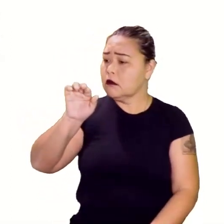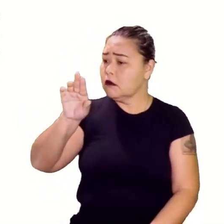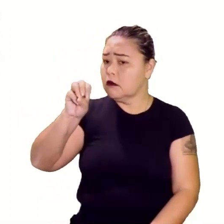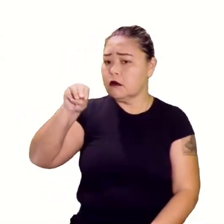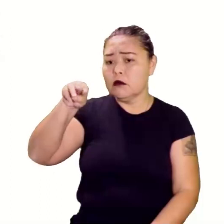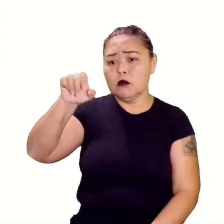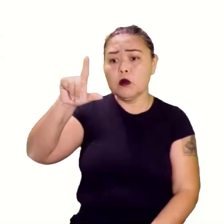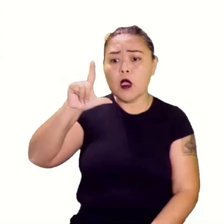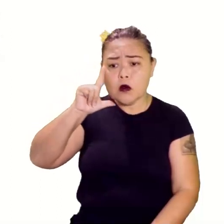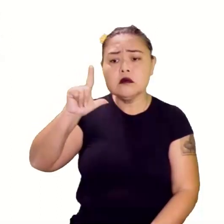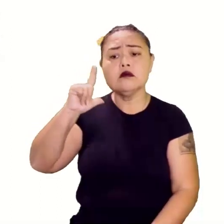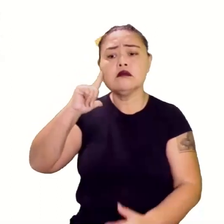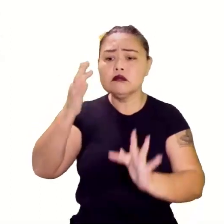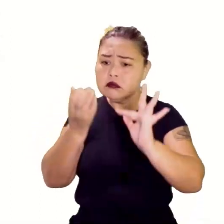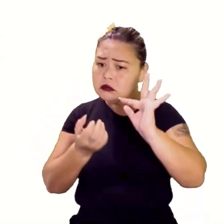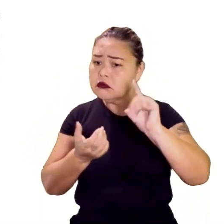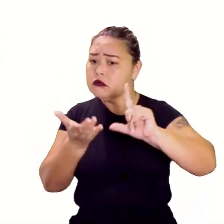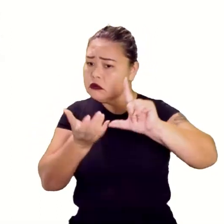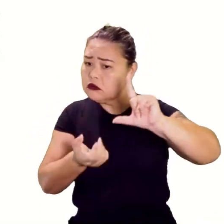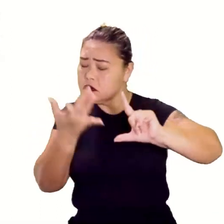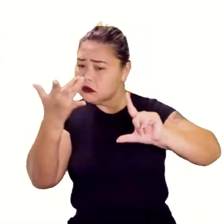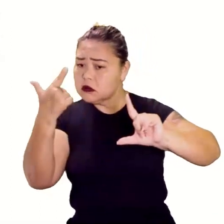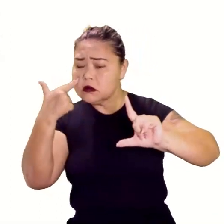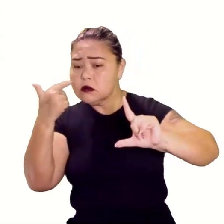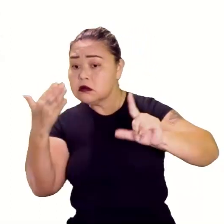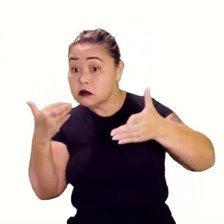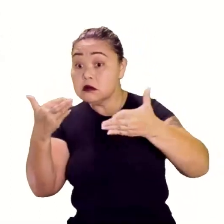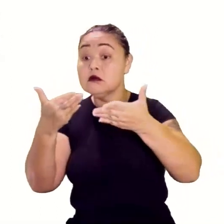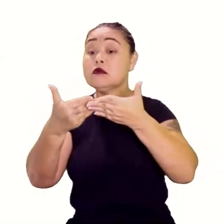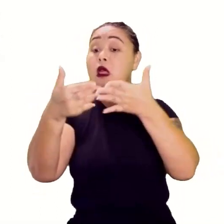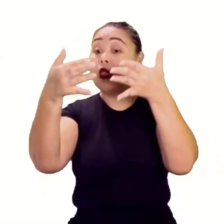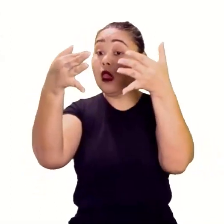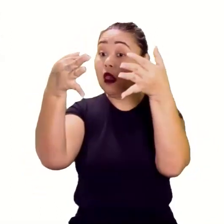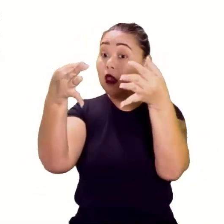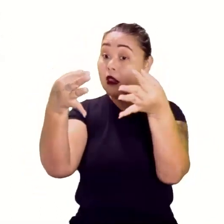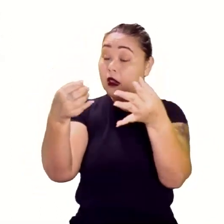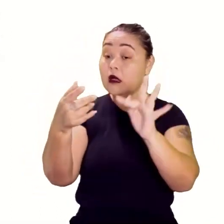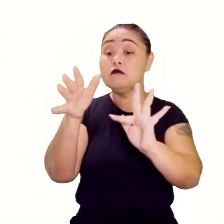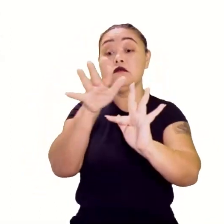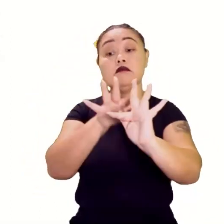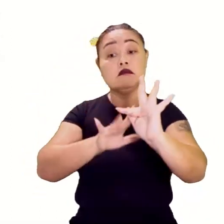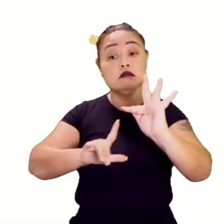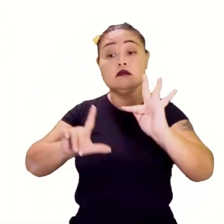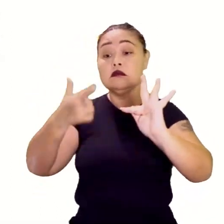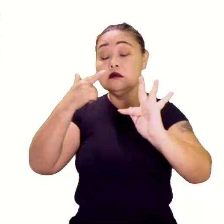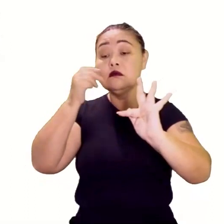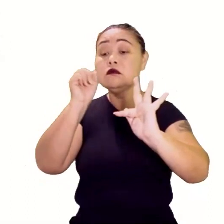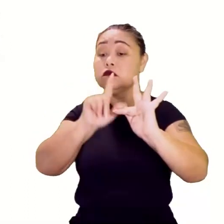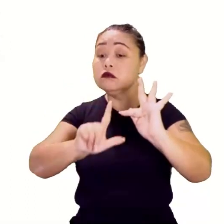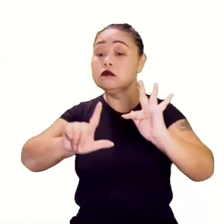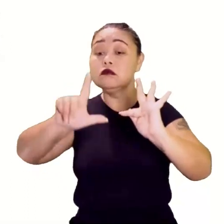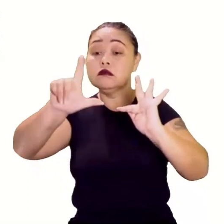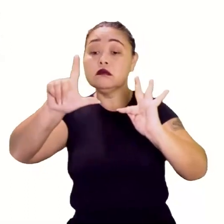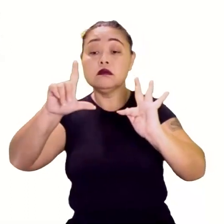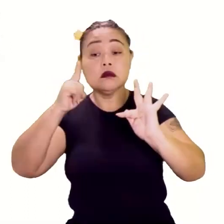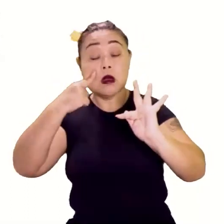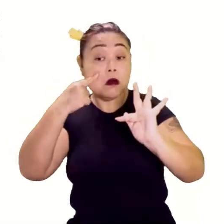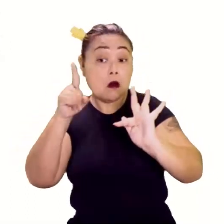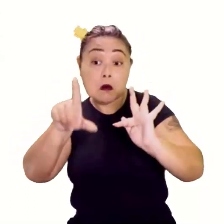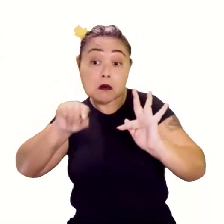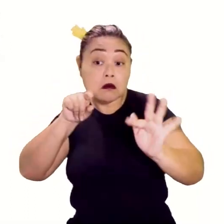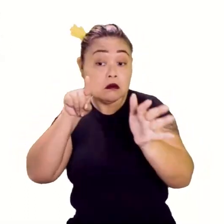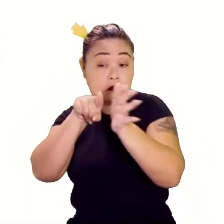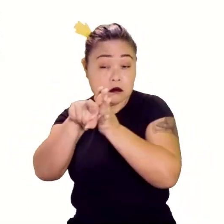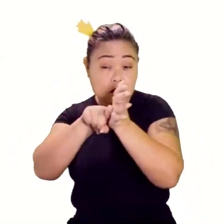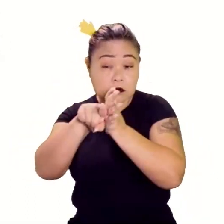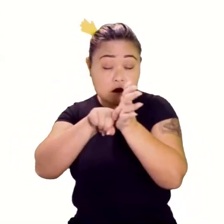equação logarítmica para poder chegar ao detalhe da função? Se não acredita, fica a opção de pesquisar.